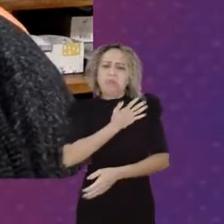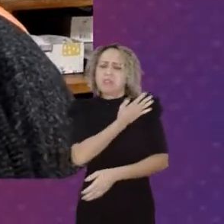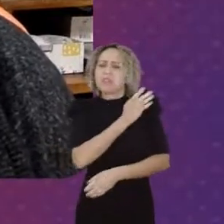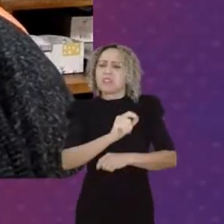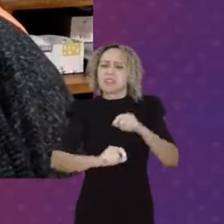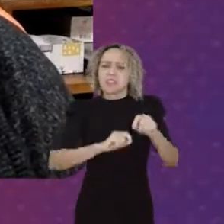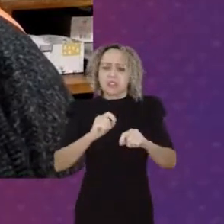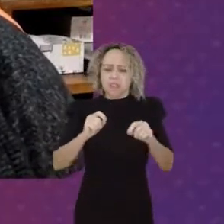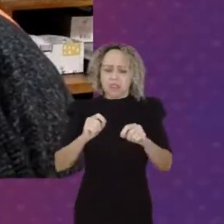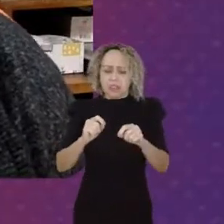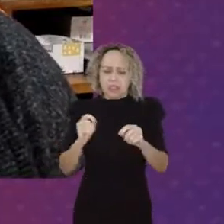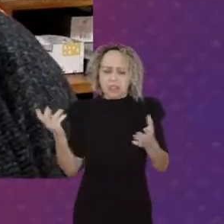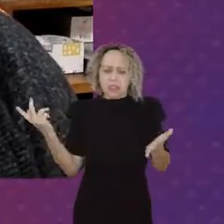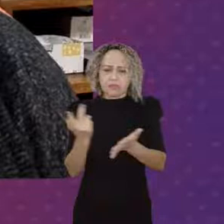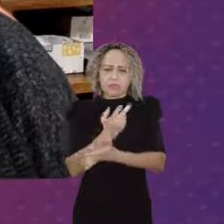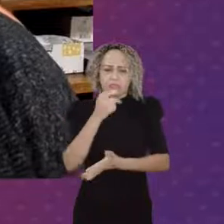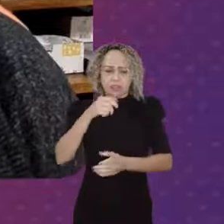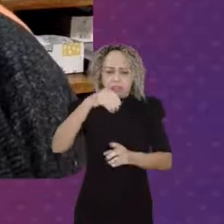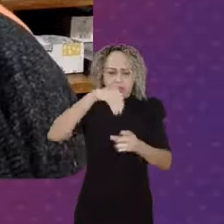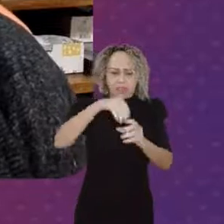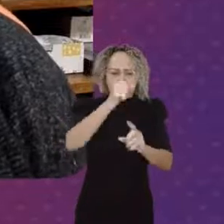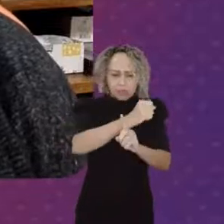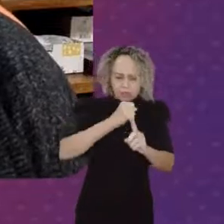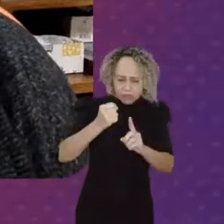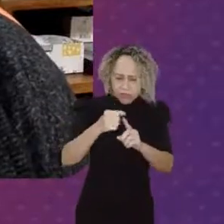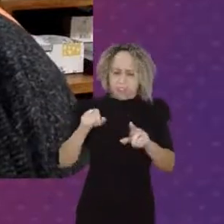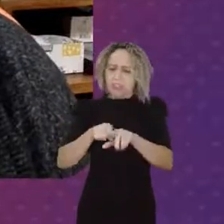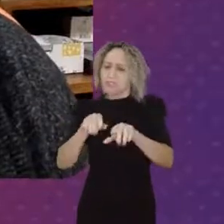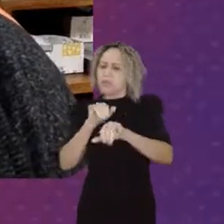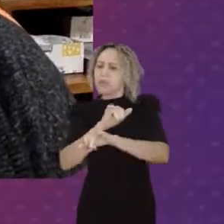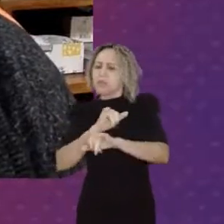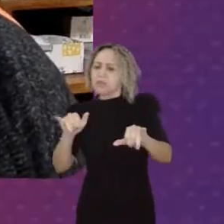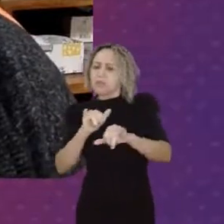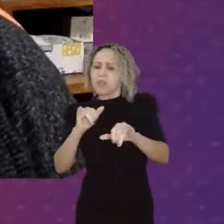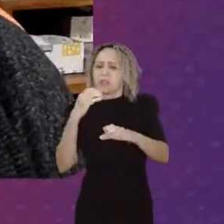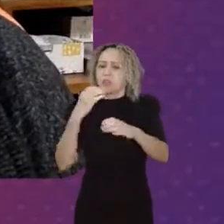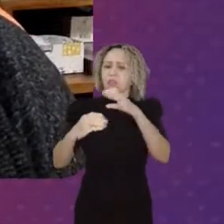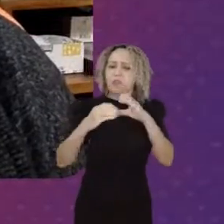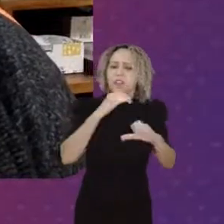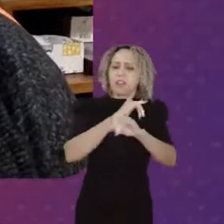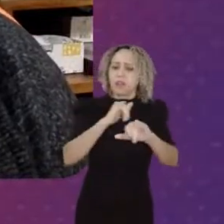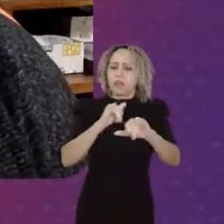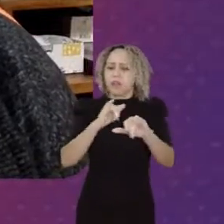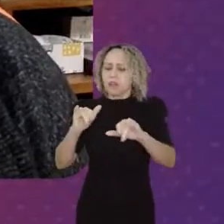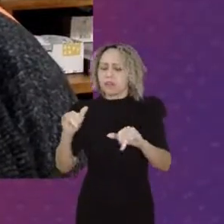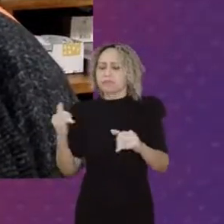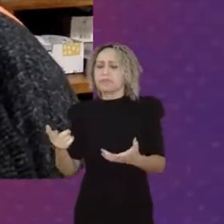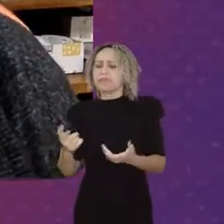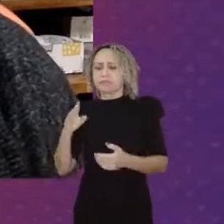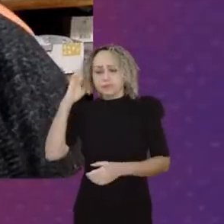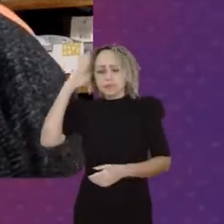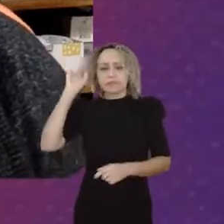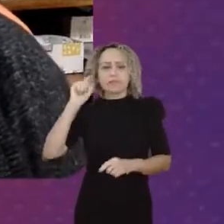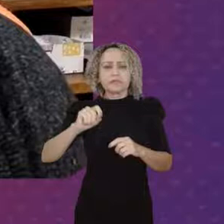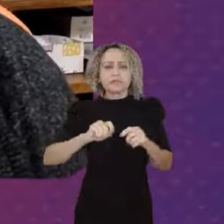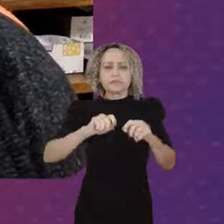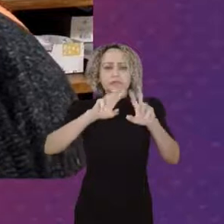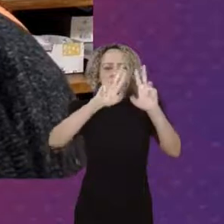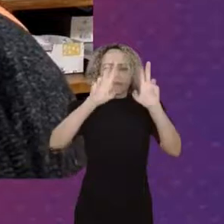quanto midiaticamente por interesses que perpassam uma série de questões,